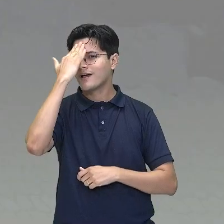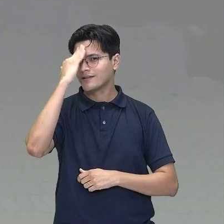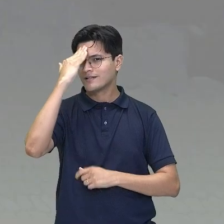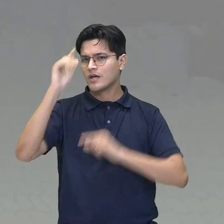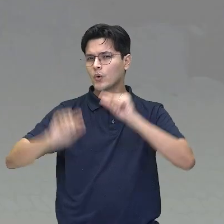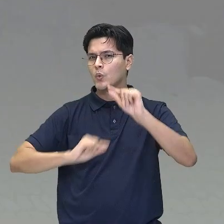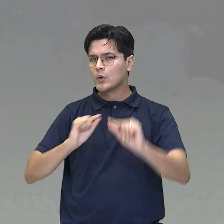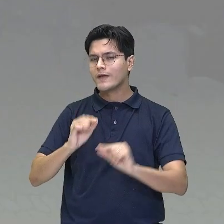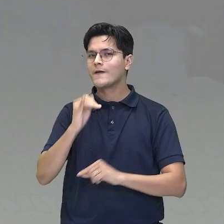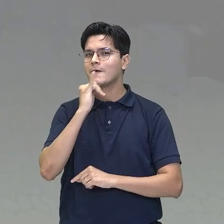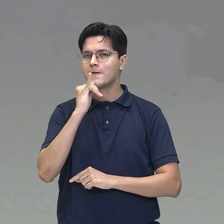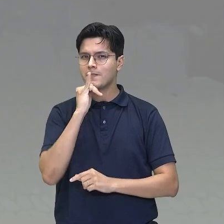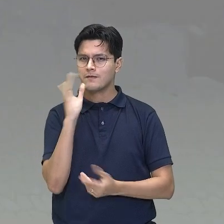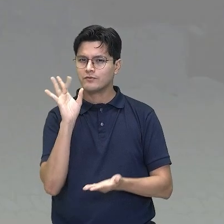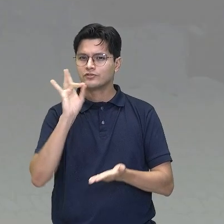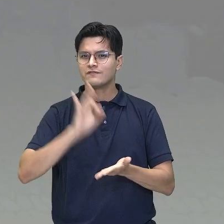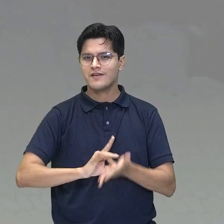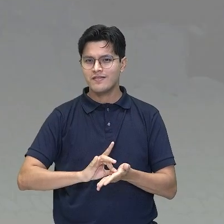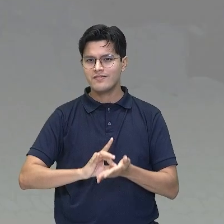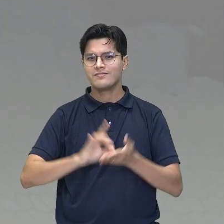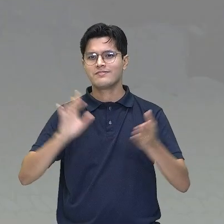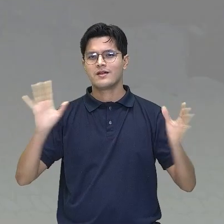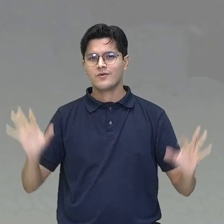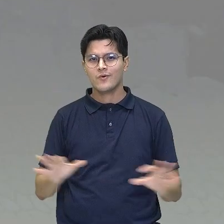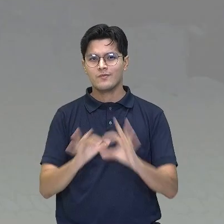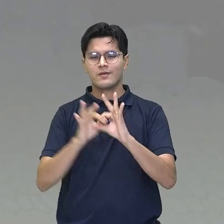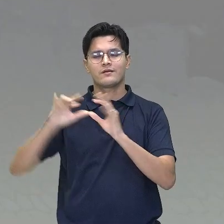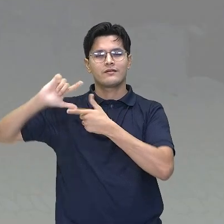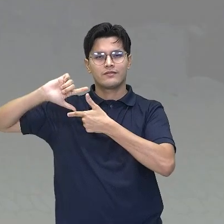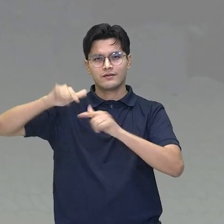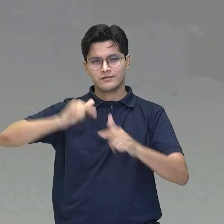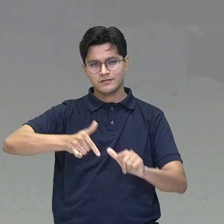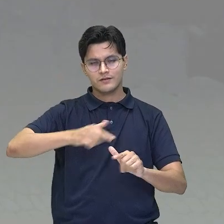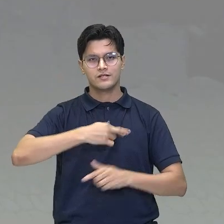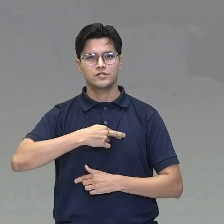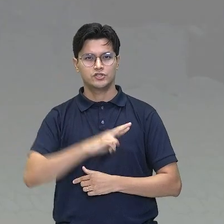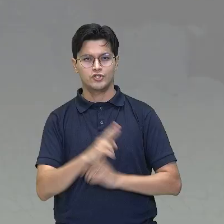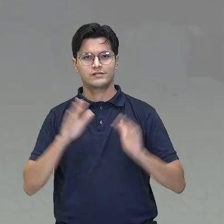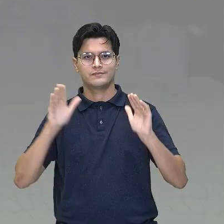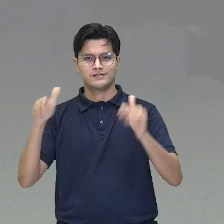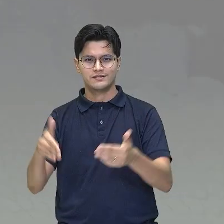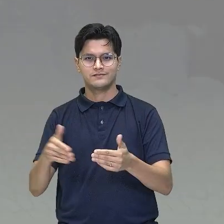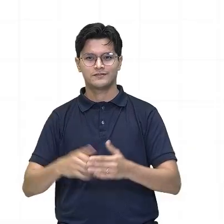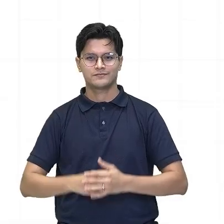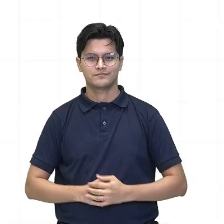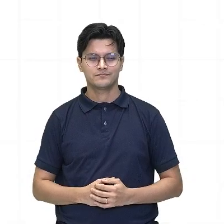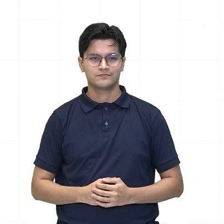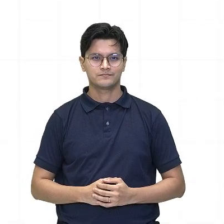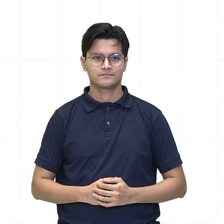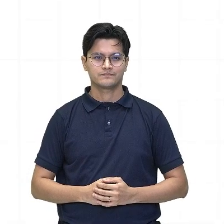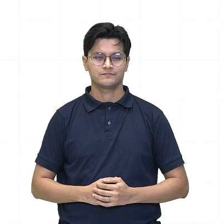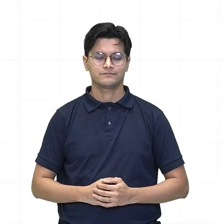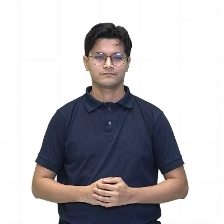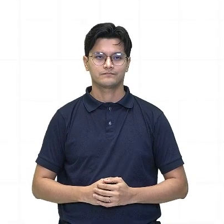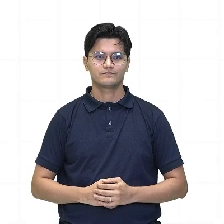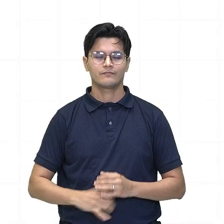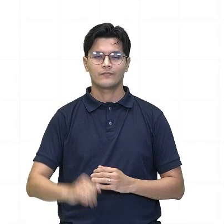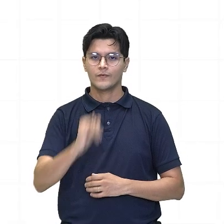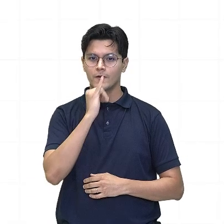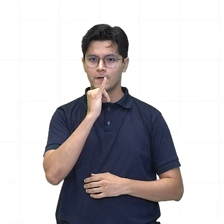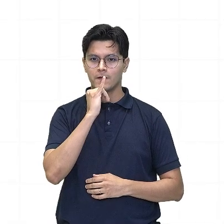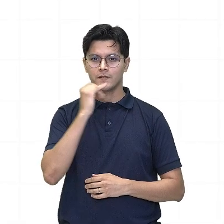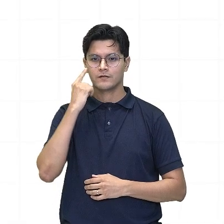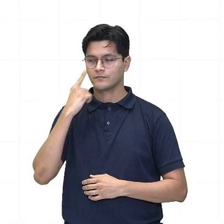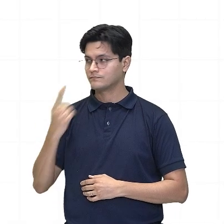mais concretos, mais conectados com tradições religiosas específicas. Vamos lá? Nós temos o primeiro